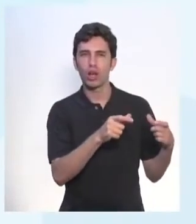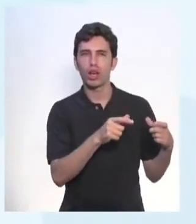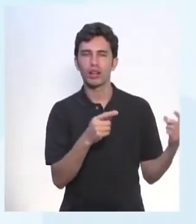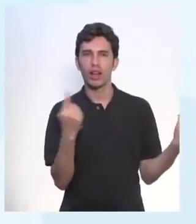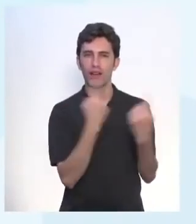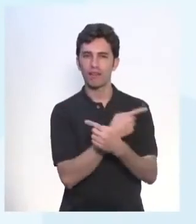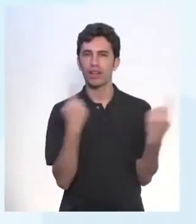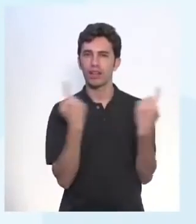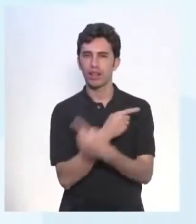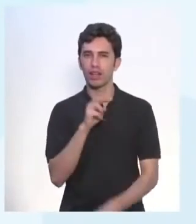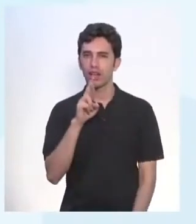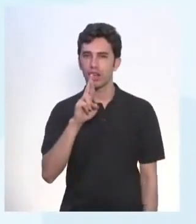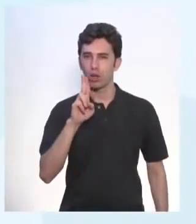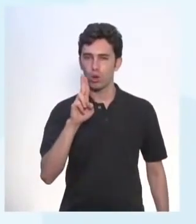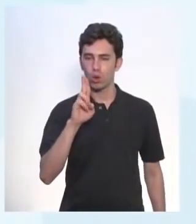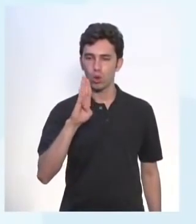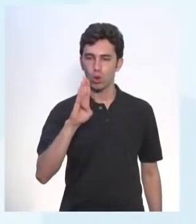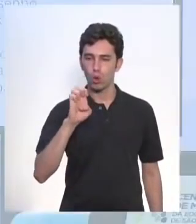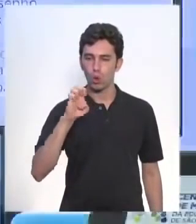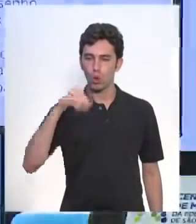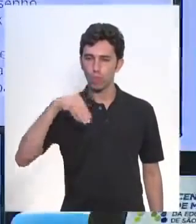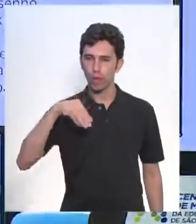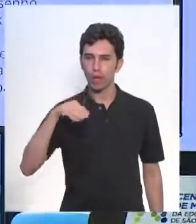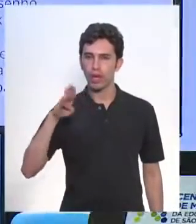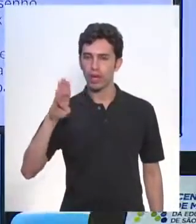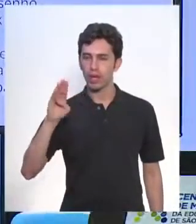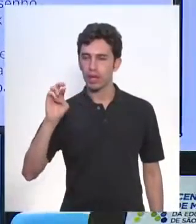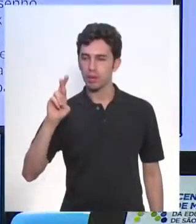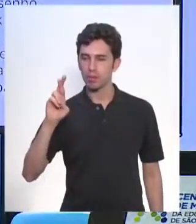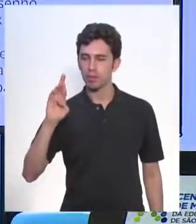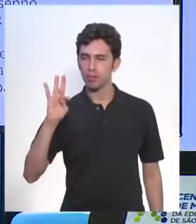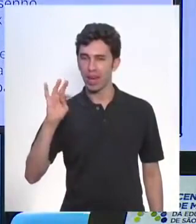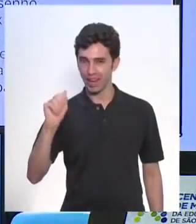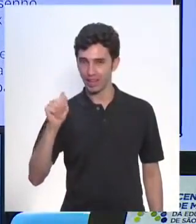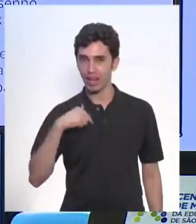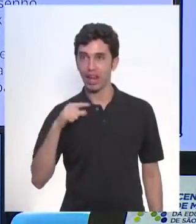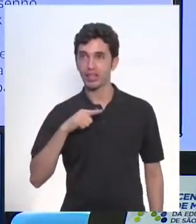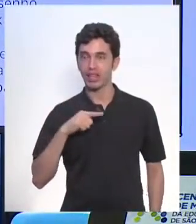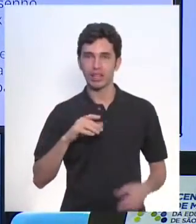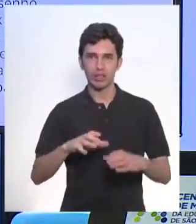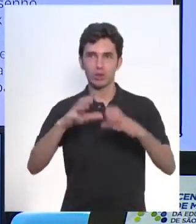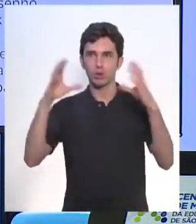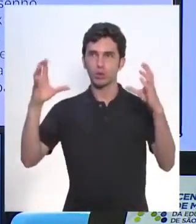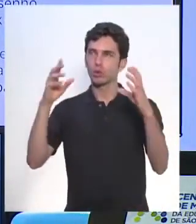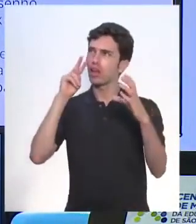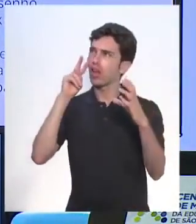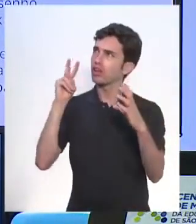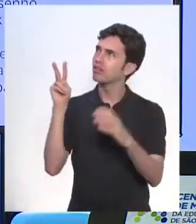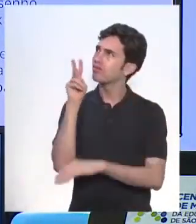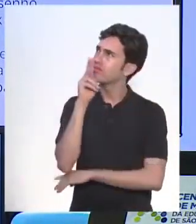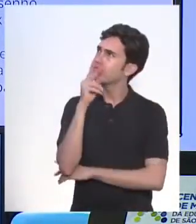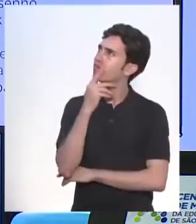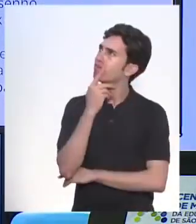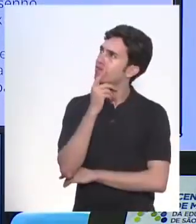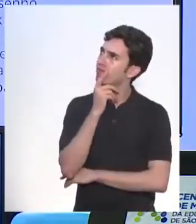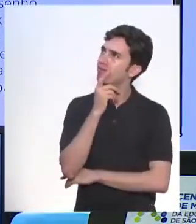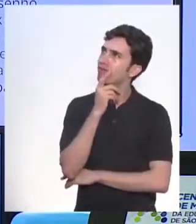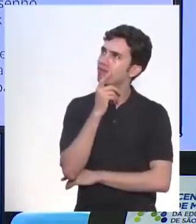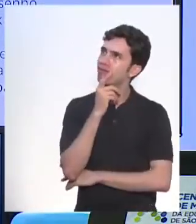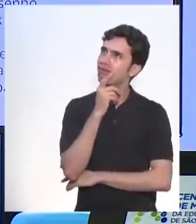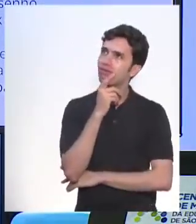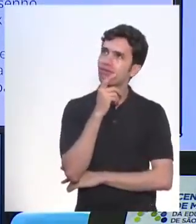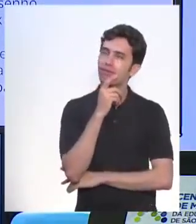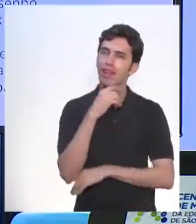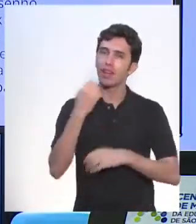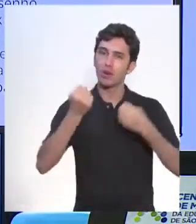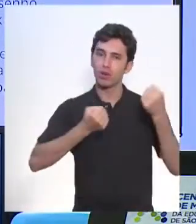Avenida Rubem Berta, né? Tem um grande monumento ali da Tomi Otaki. Quando eu passo por ali de carro, eu sempre observo. Eu poderia escolher esse monumento